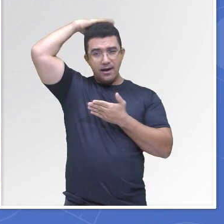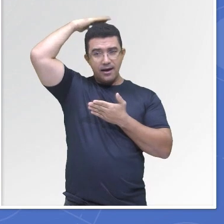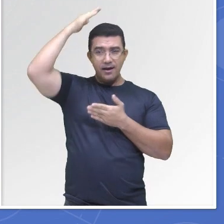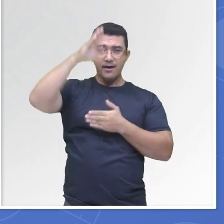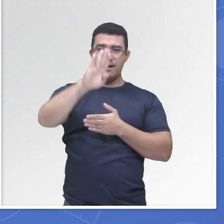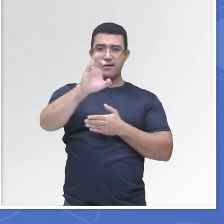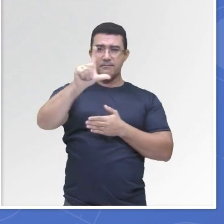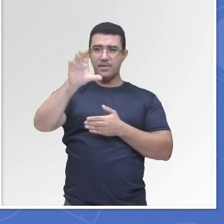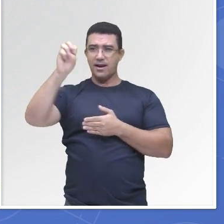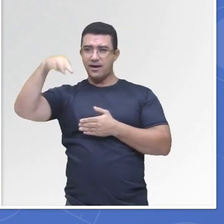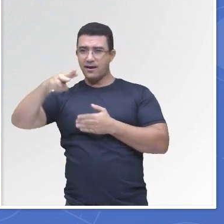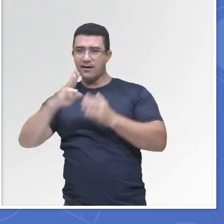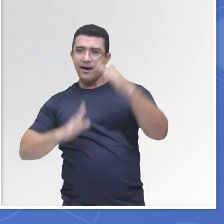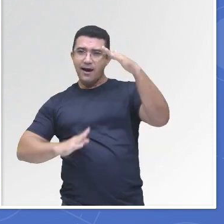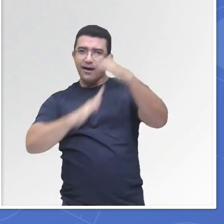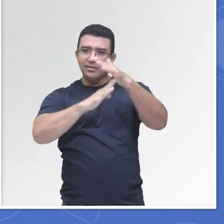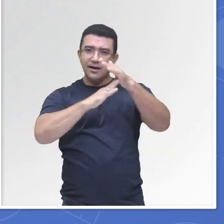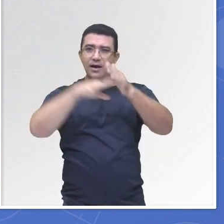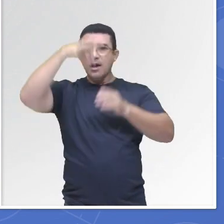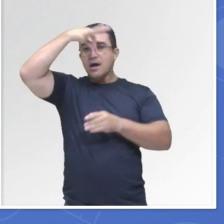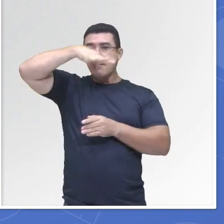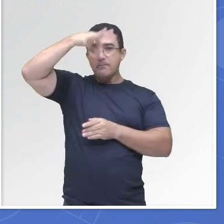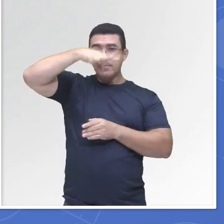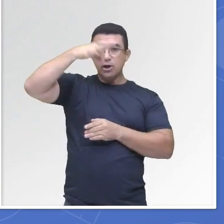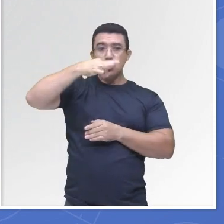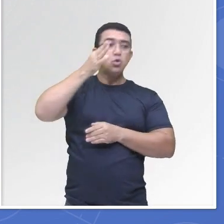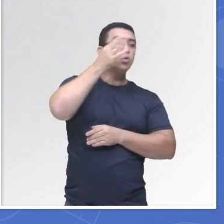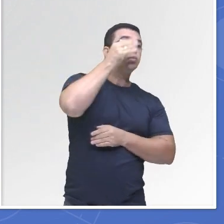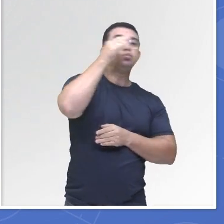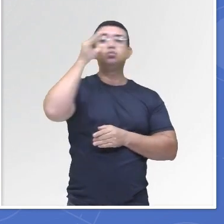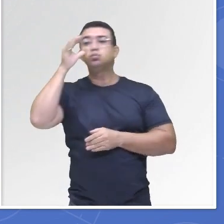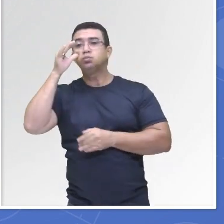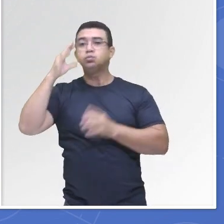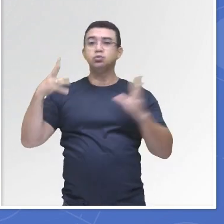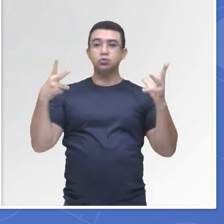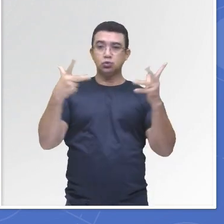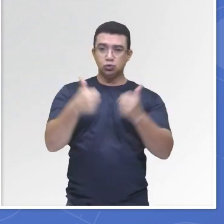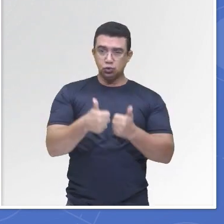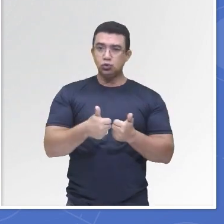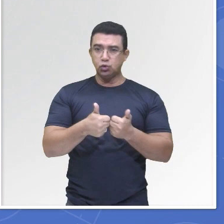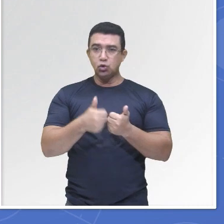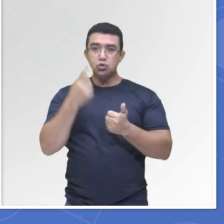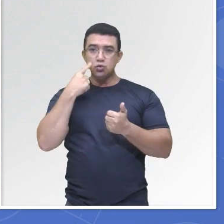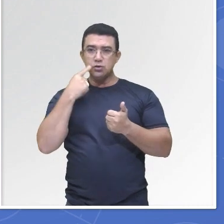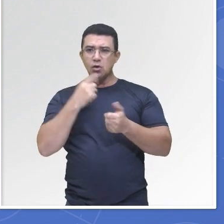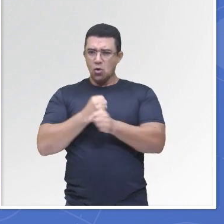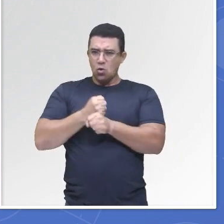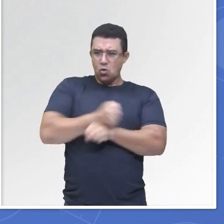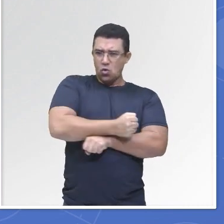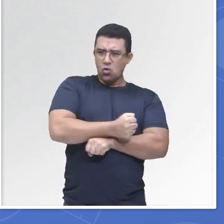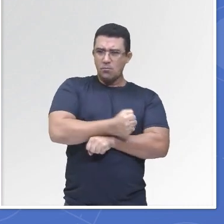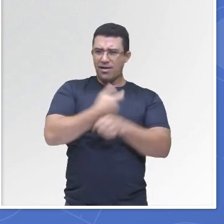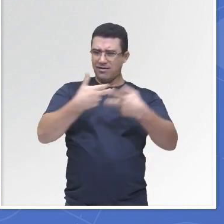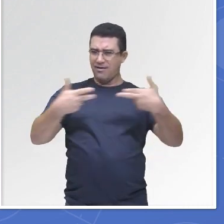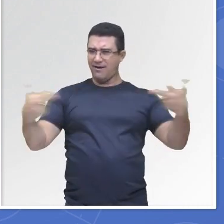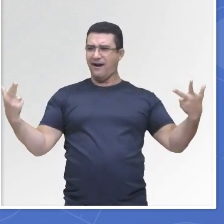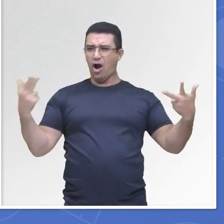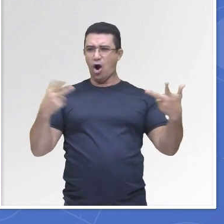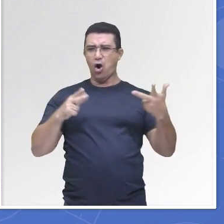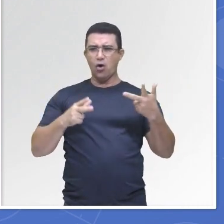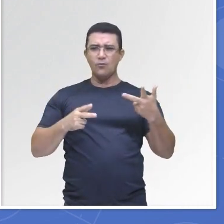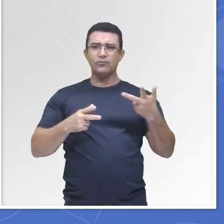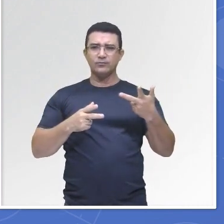uma espiada em tudo que podia ser explorado pela coroa portuguesa. Vamos dar uma olhada no mapa aí